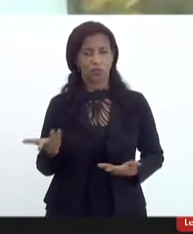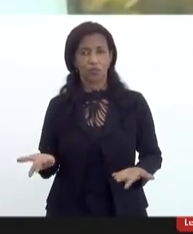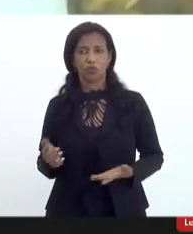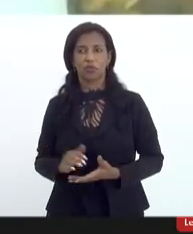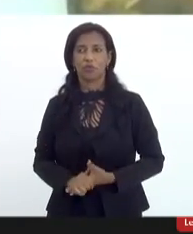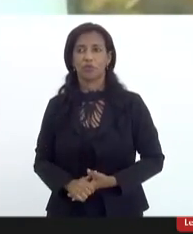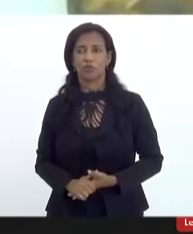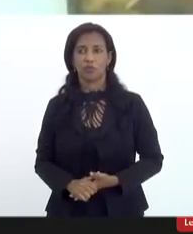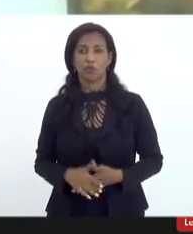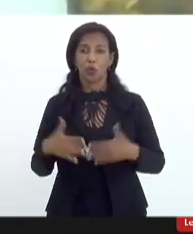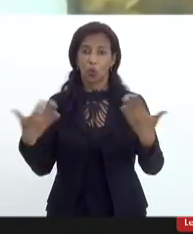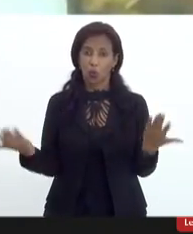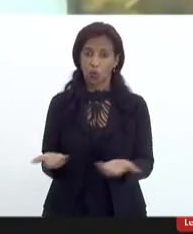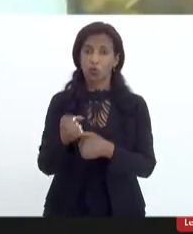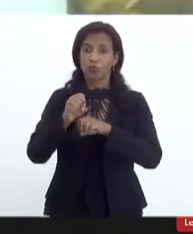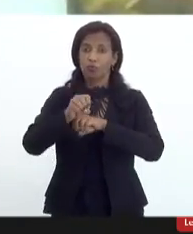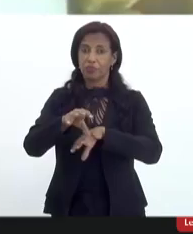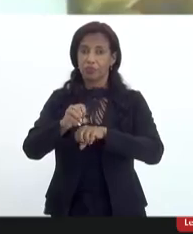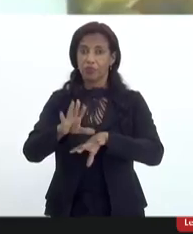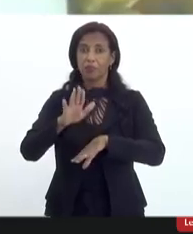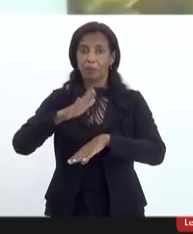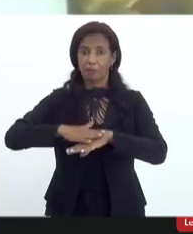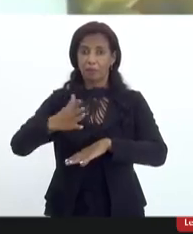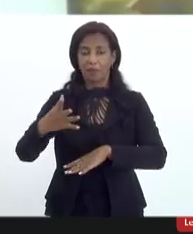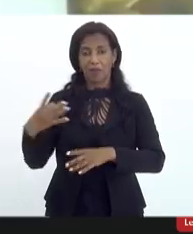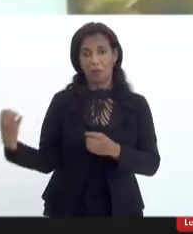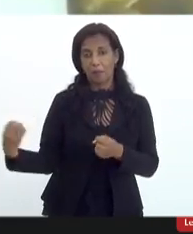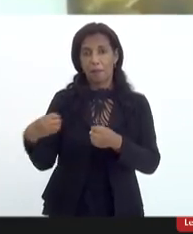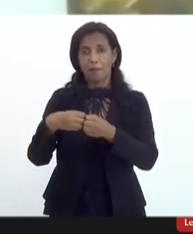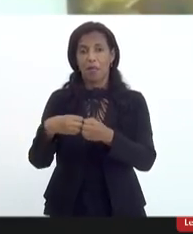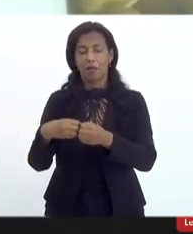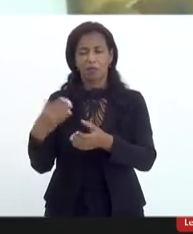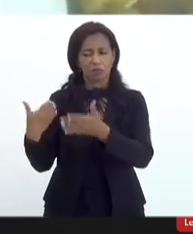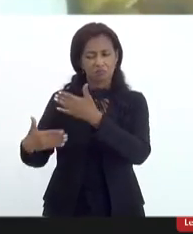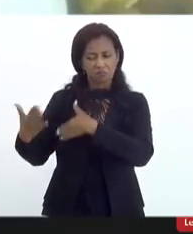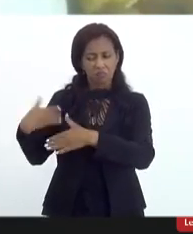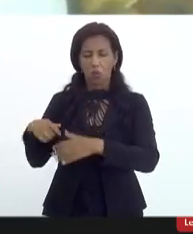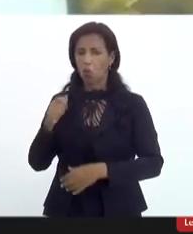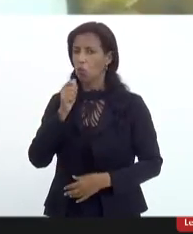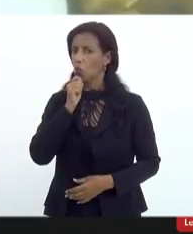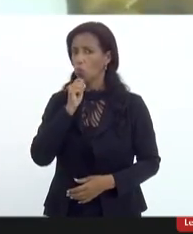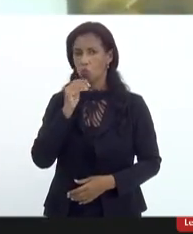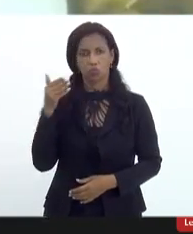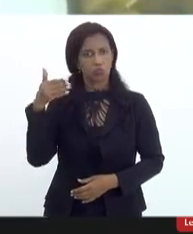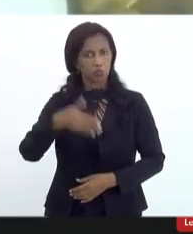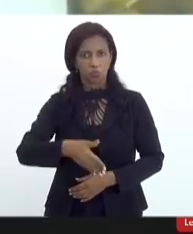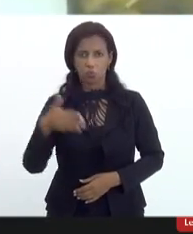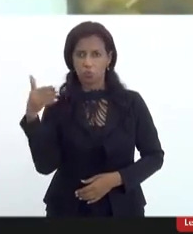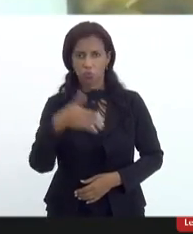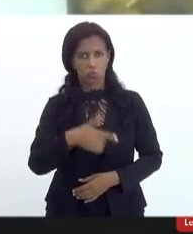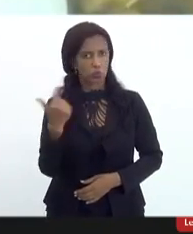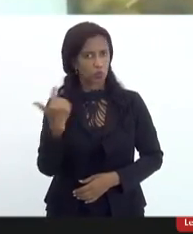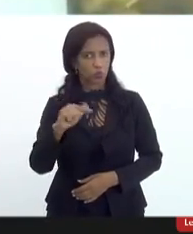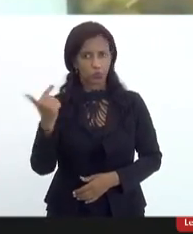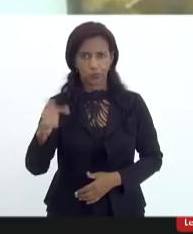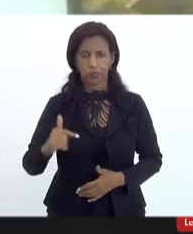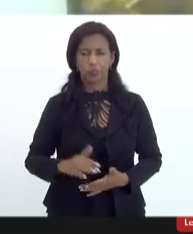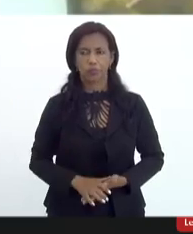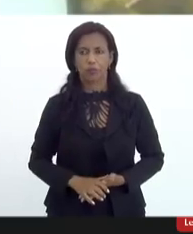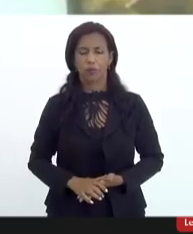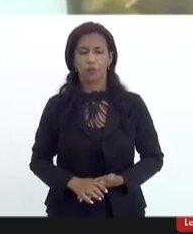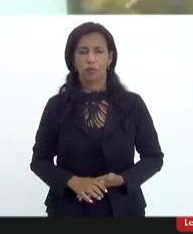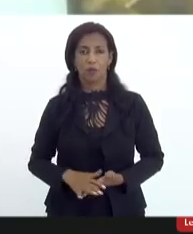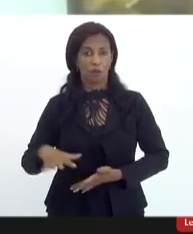seja... Né, hoje a educação está mais presente, mas até pouco tempo atrás não estava presente.